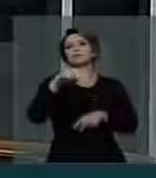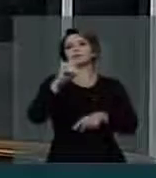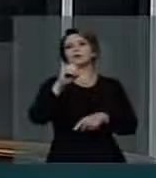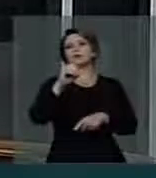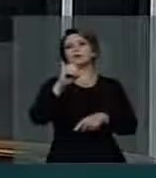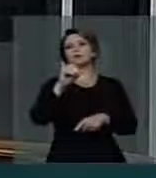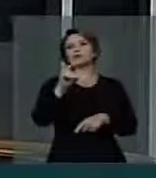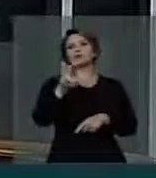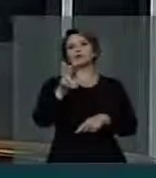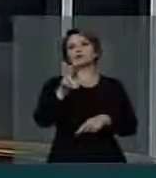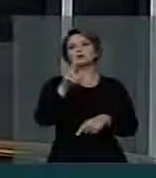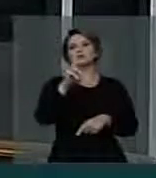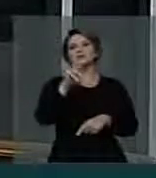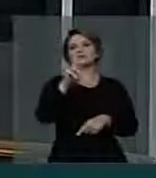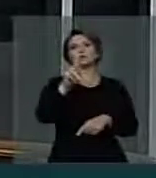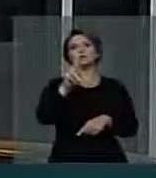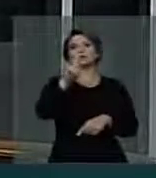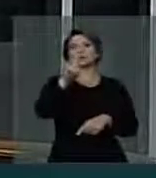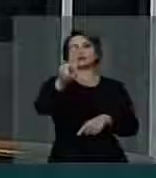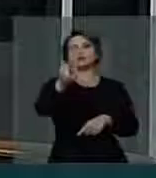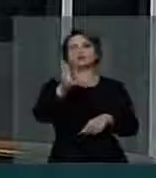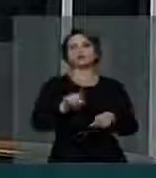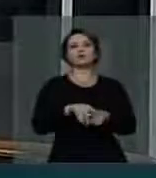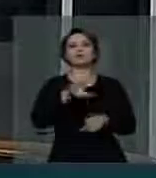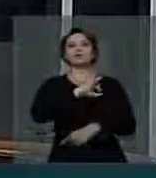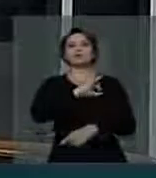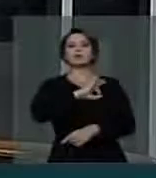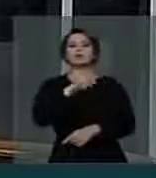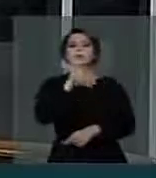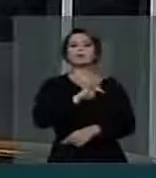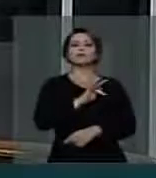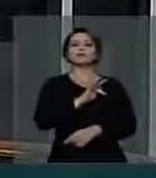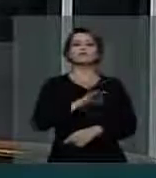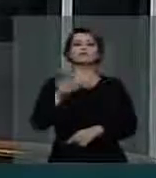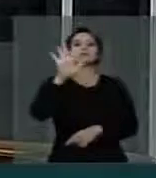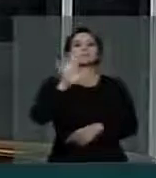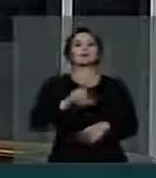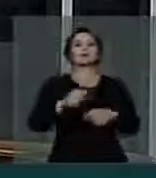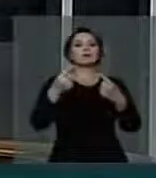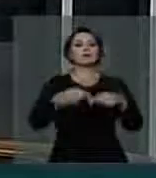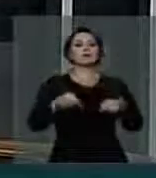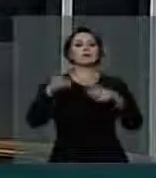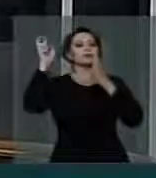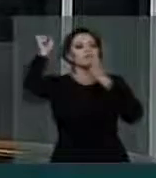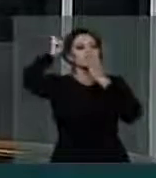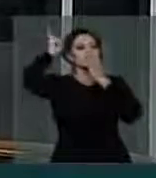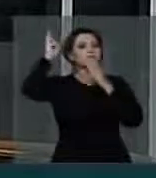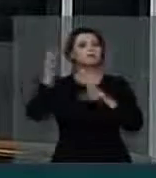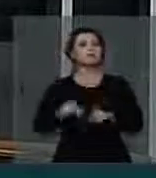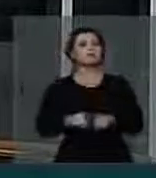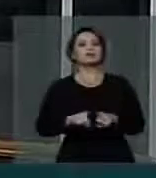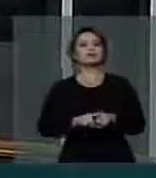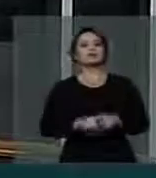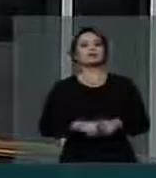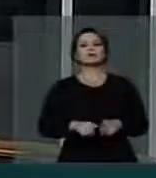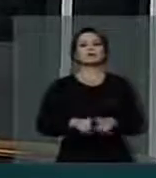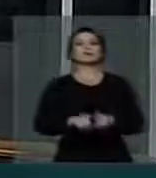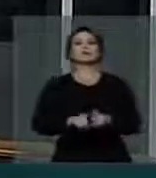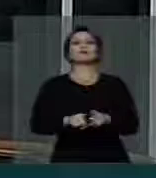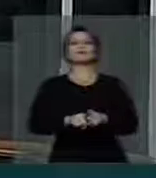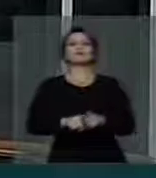Polícia Federal praticando violências contra os indígenas. A Folha de São Paulo,